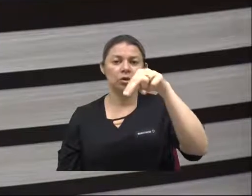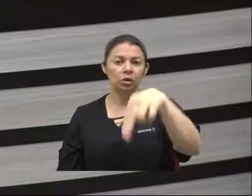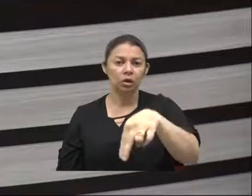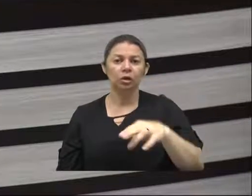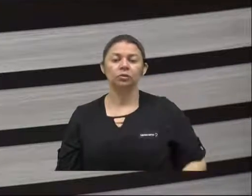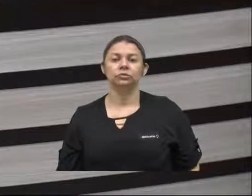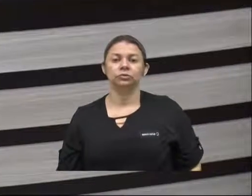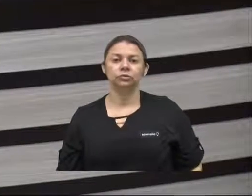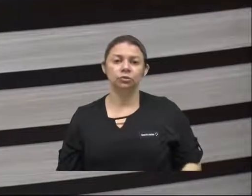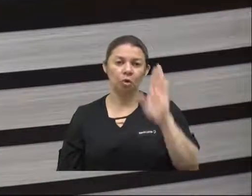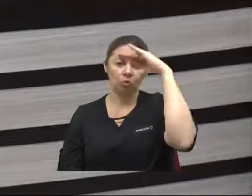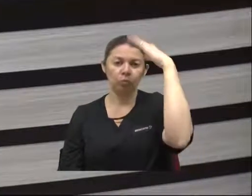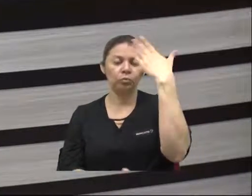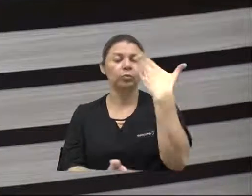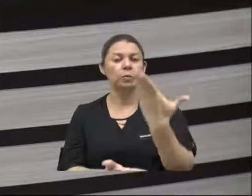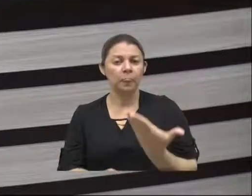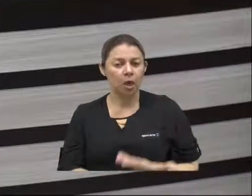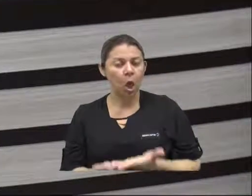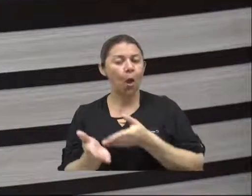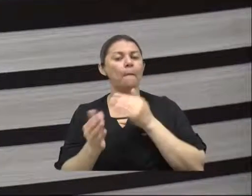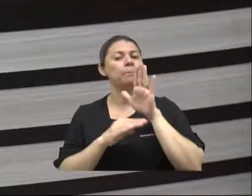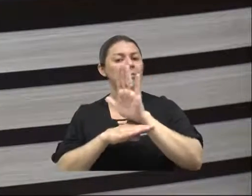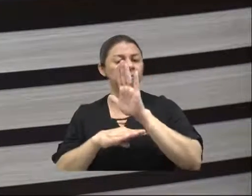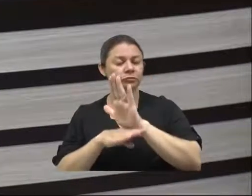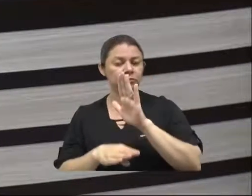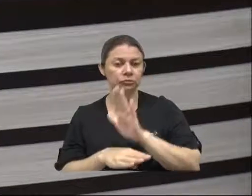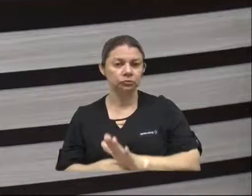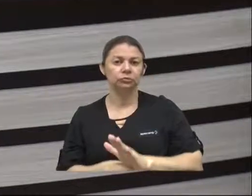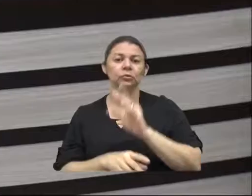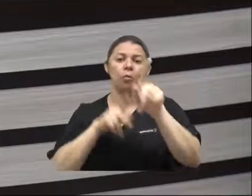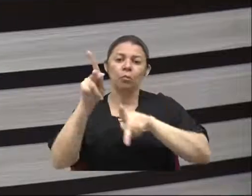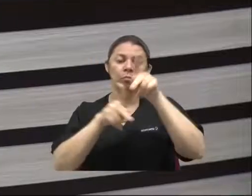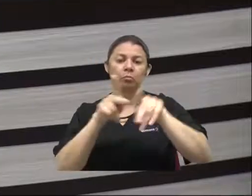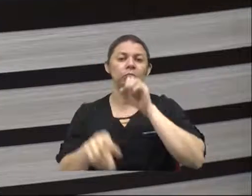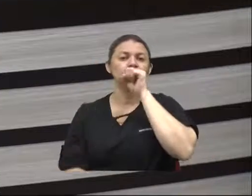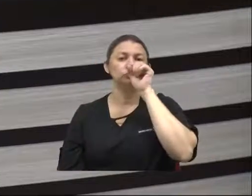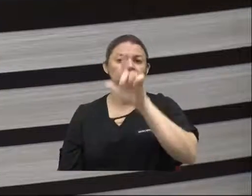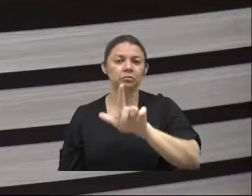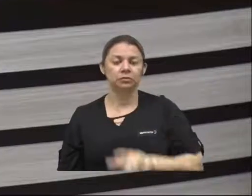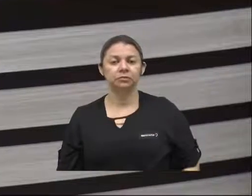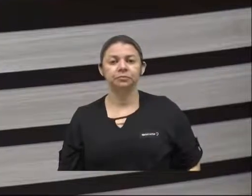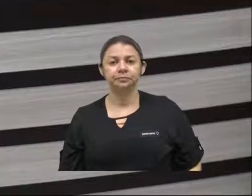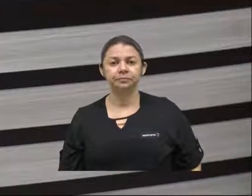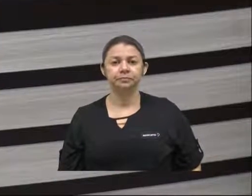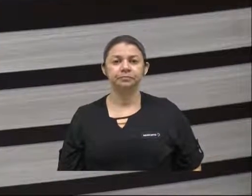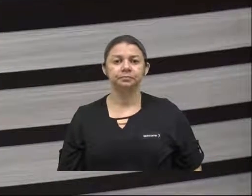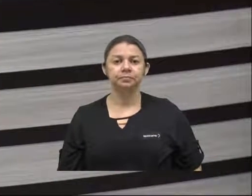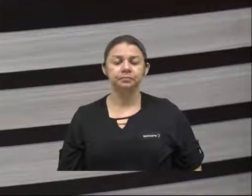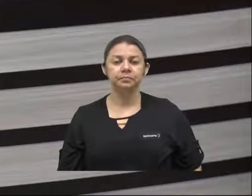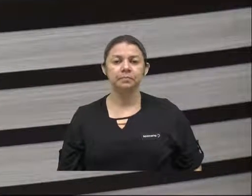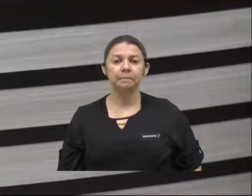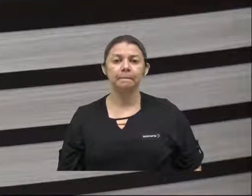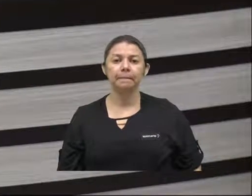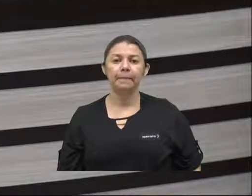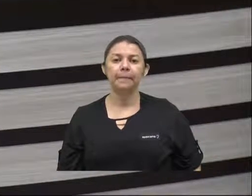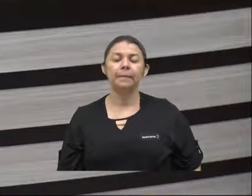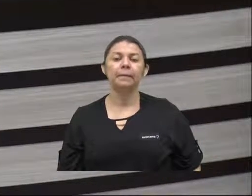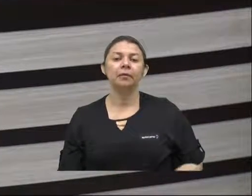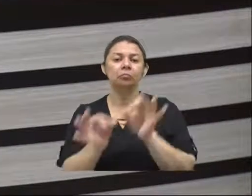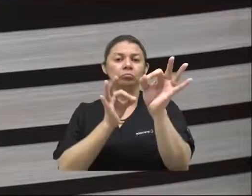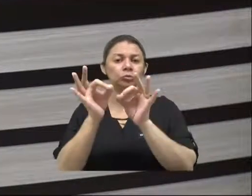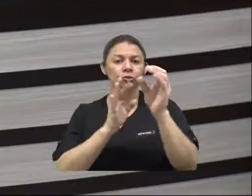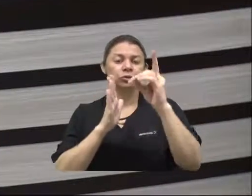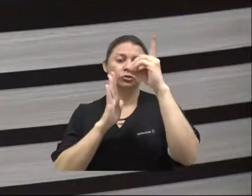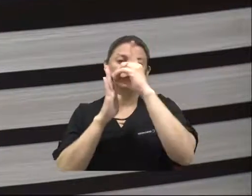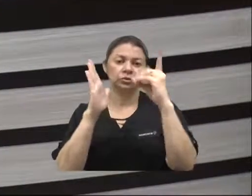prestados à população do município de Limeira, vereadora Carolina de Moraes Pontes. Encaminhe-se às comissões competentes. Projeto de decreto legislativo